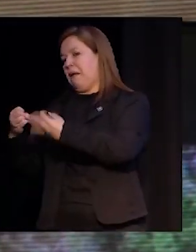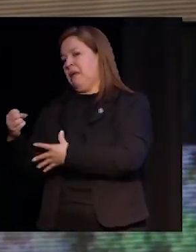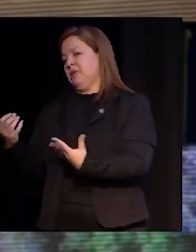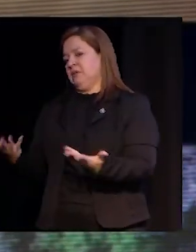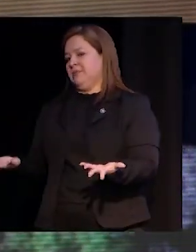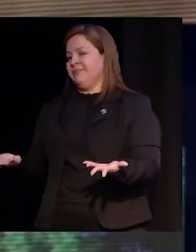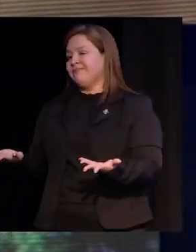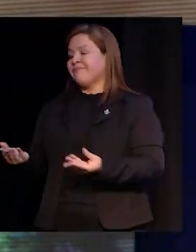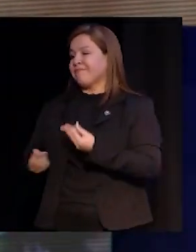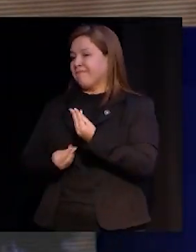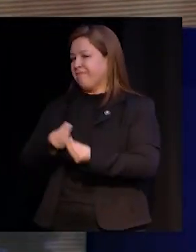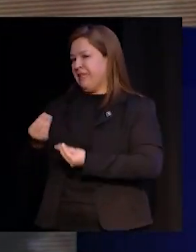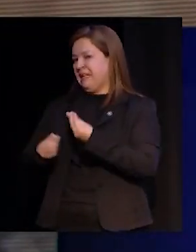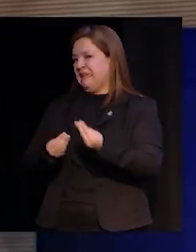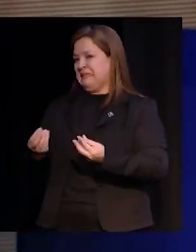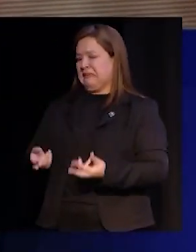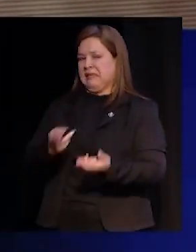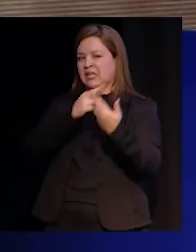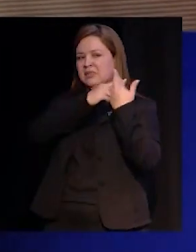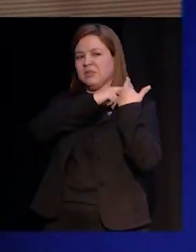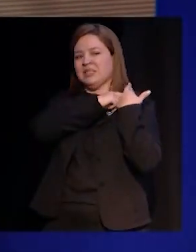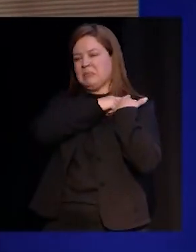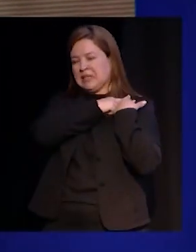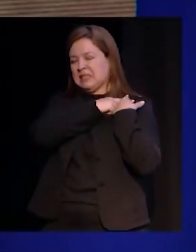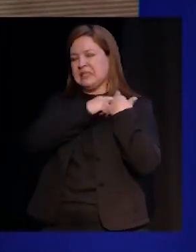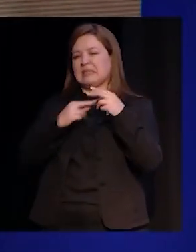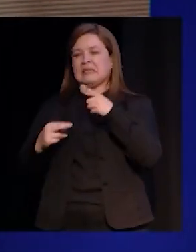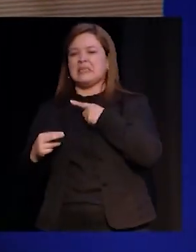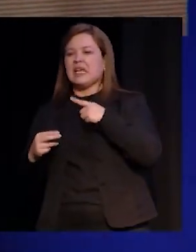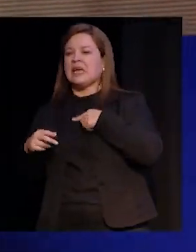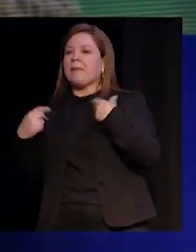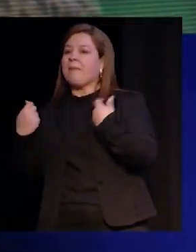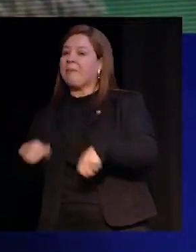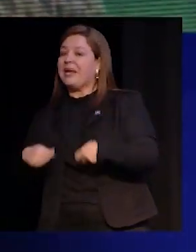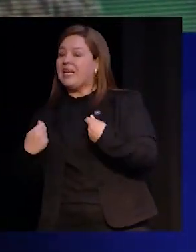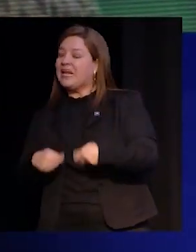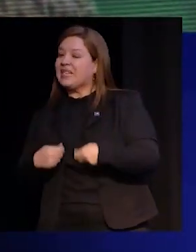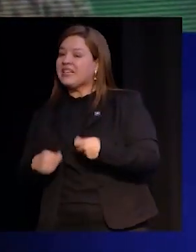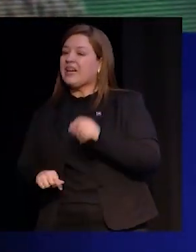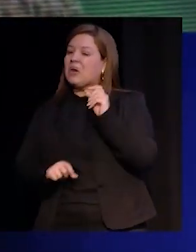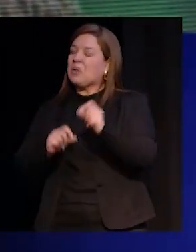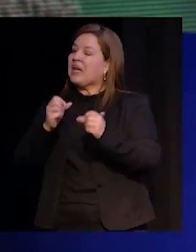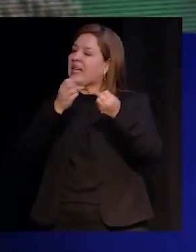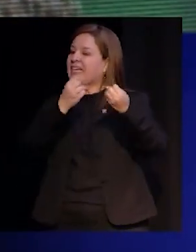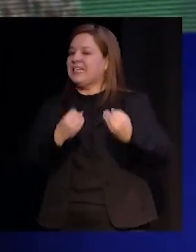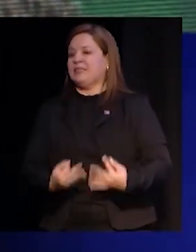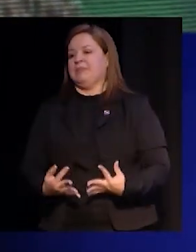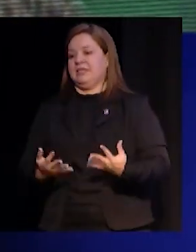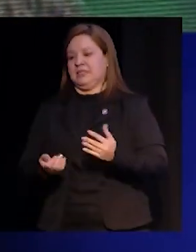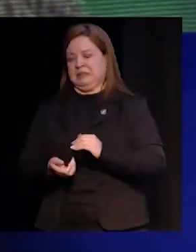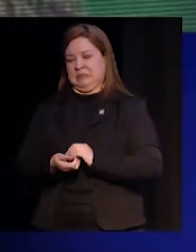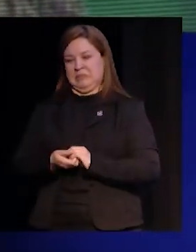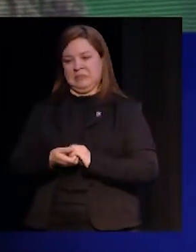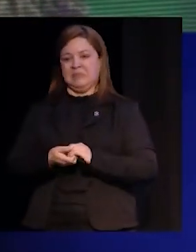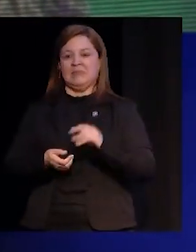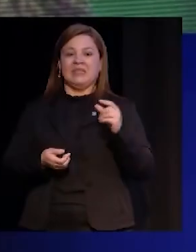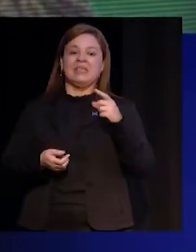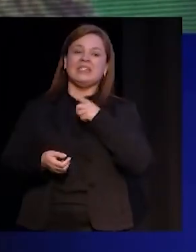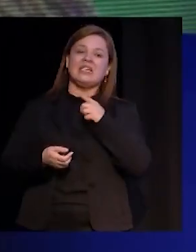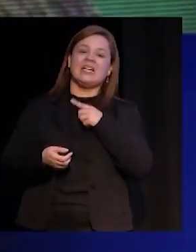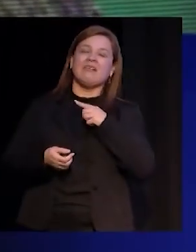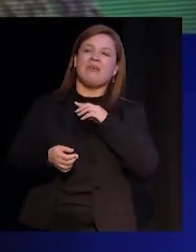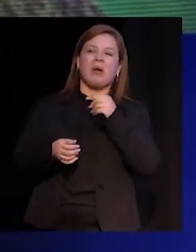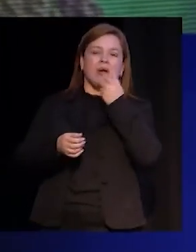algum tipo de culpa e de responsabilidade que nós precisássemos explicar. Nós estamos